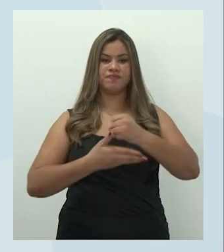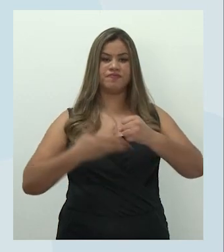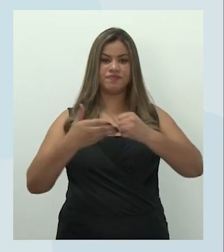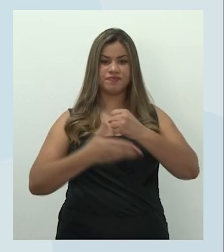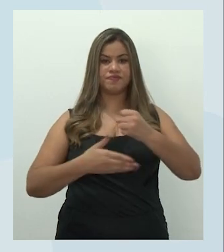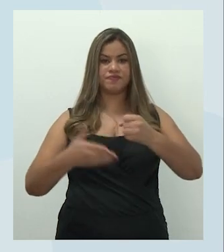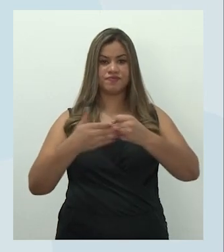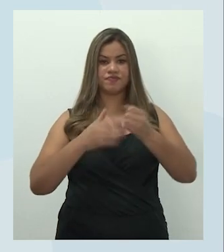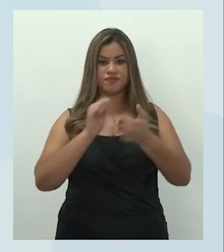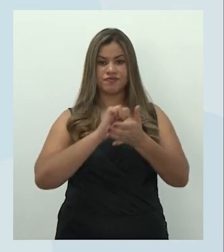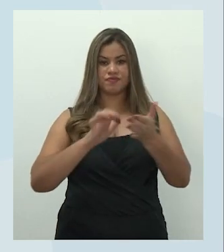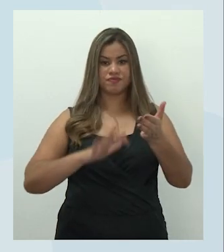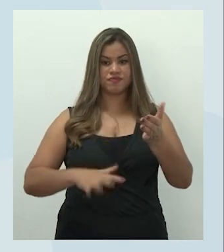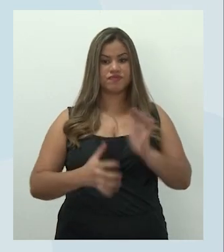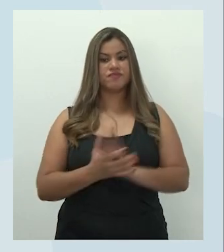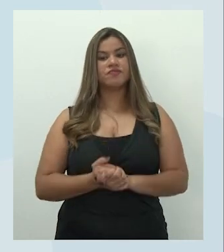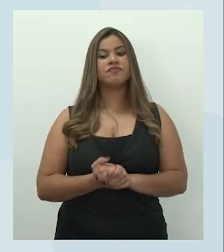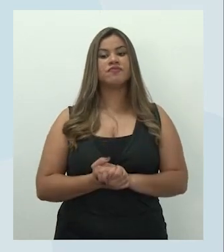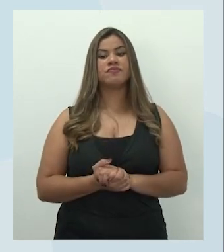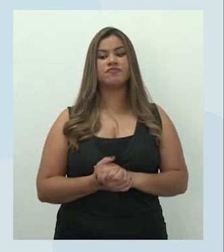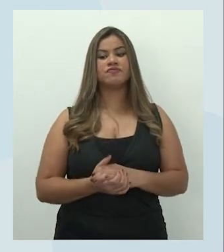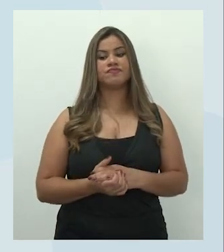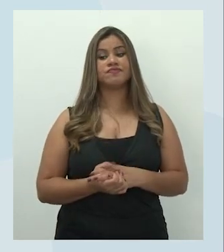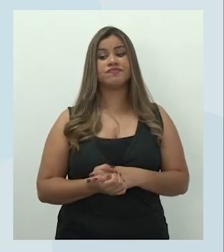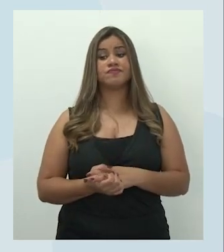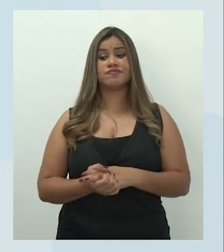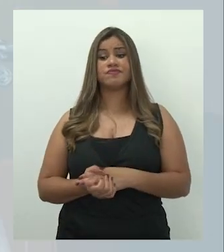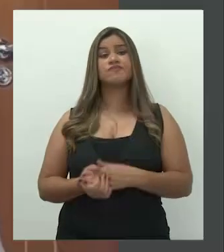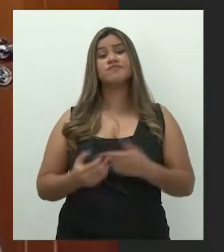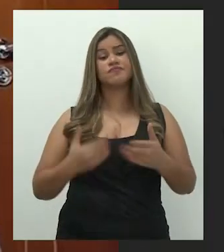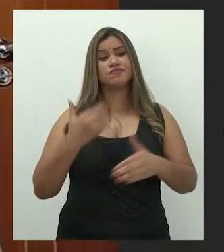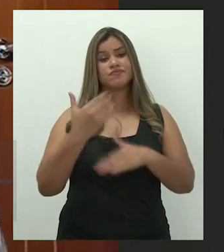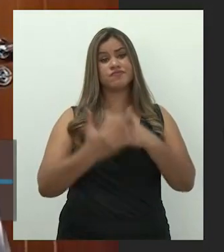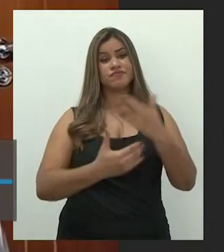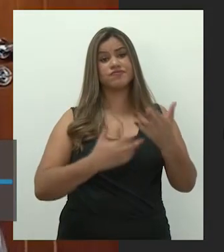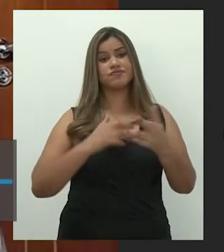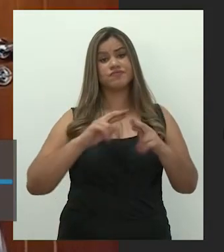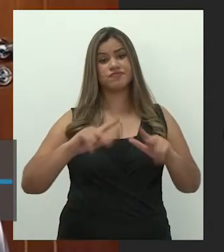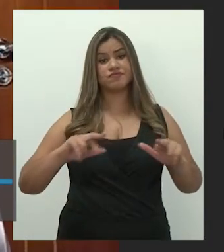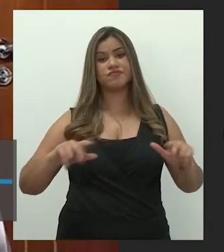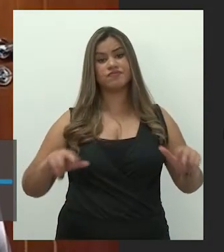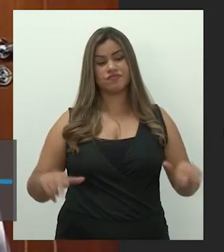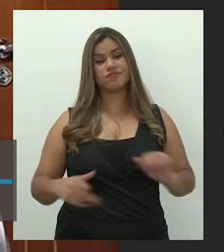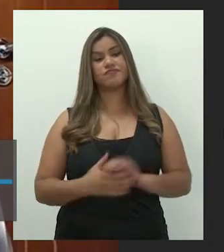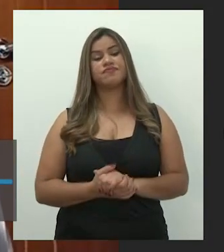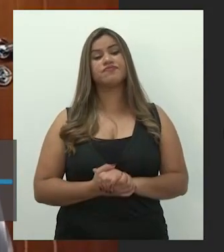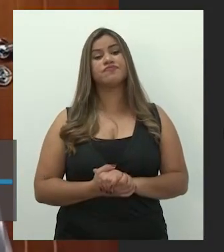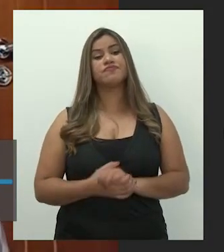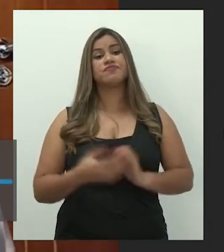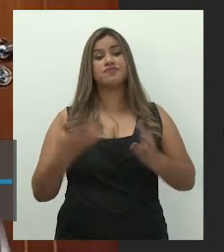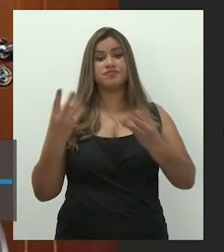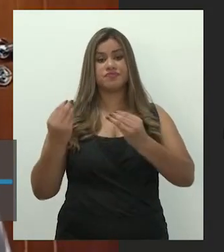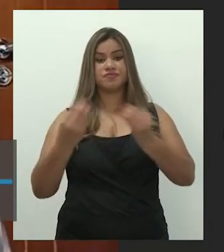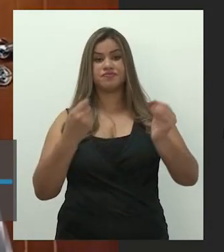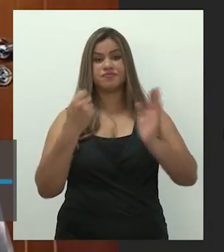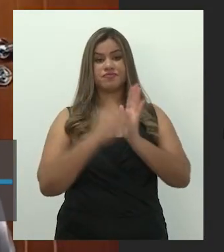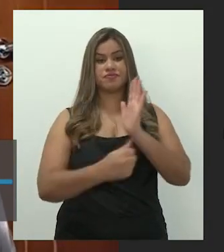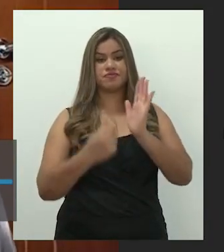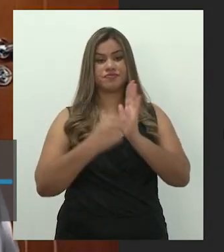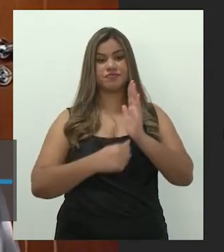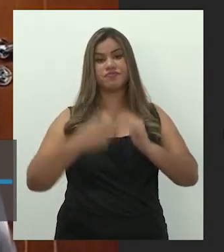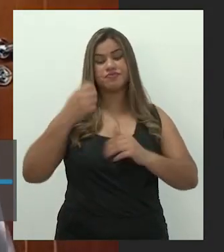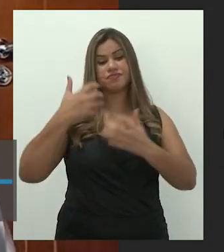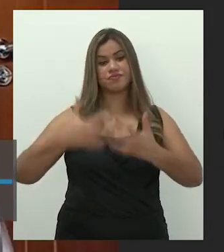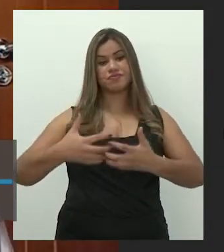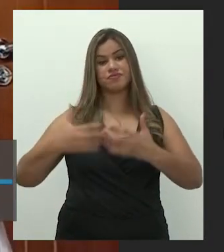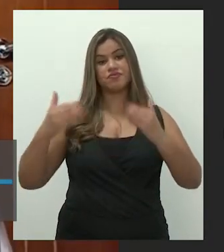de generalização. Muitos autores, eles concordam que o pensamento algébrico vai se